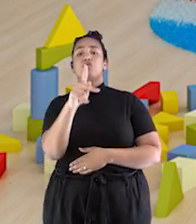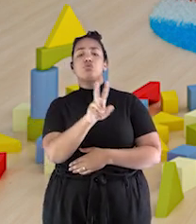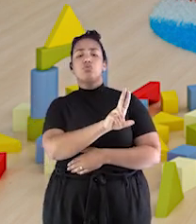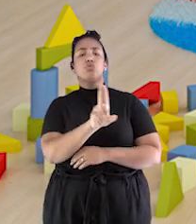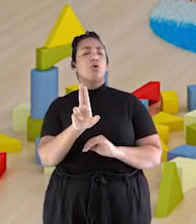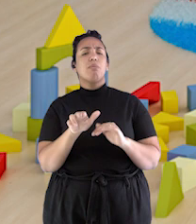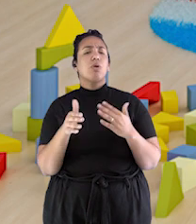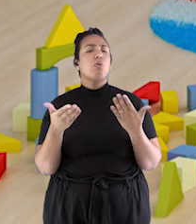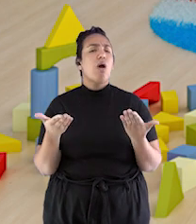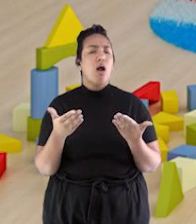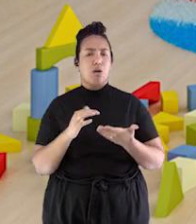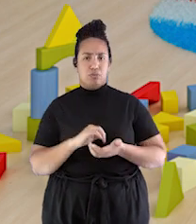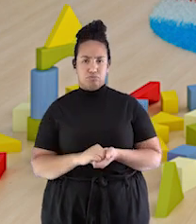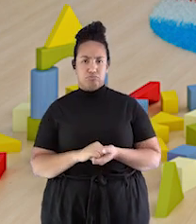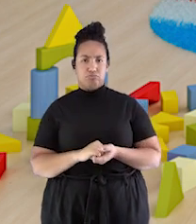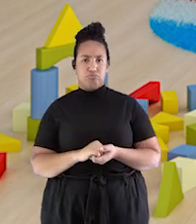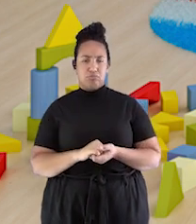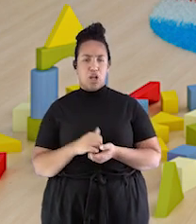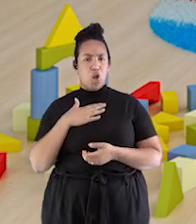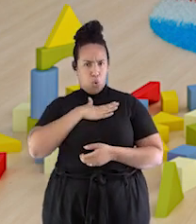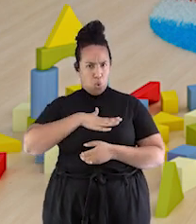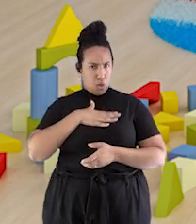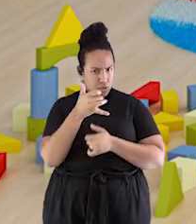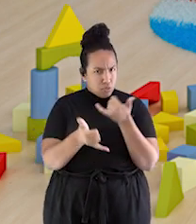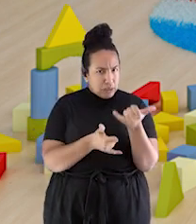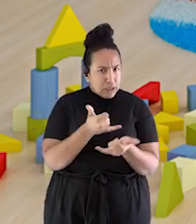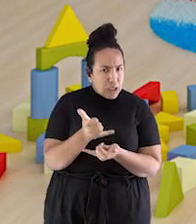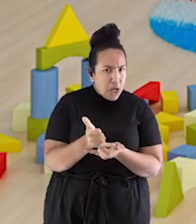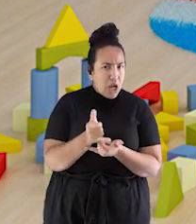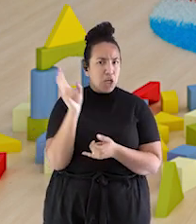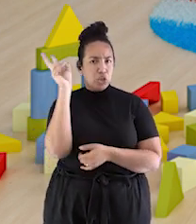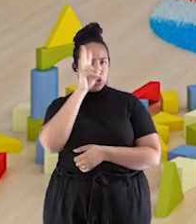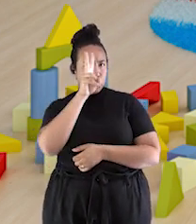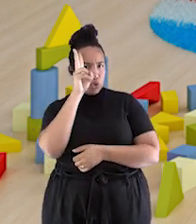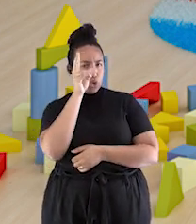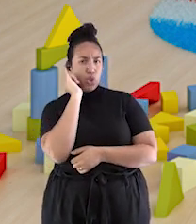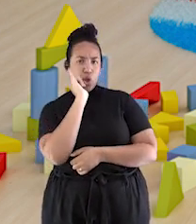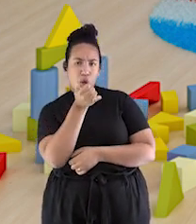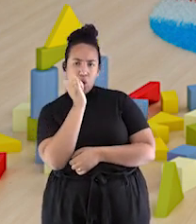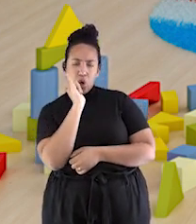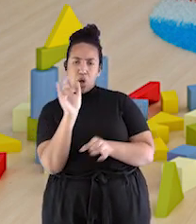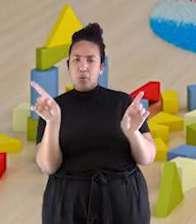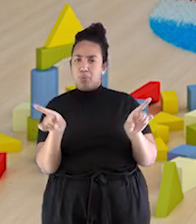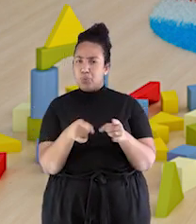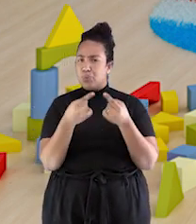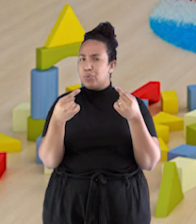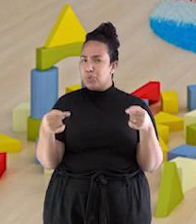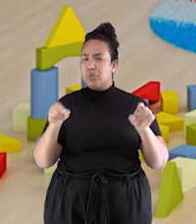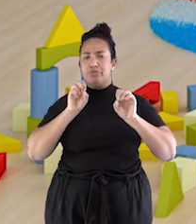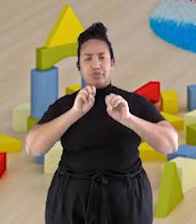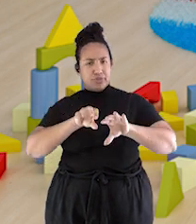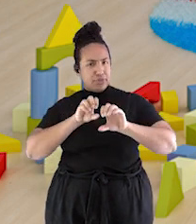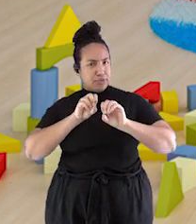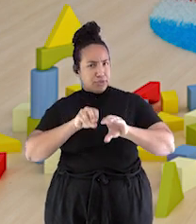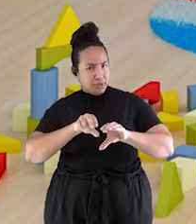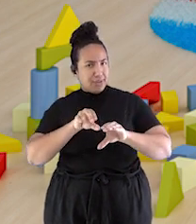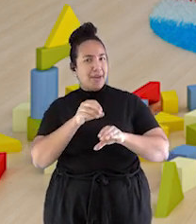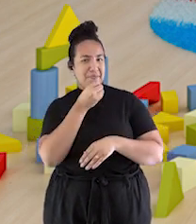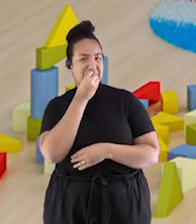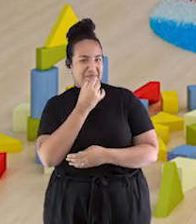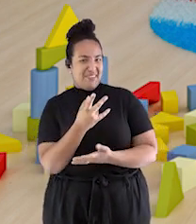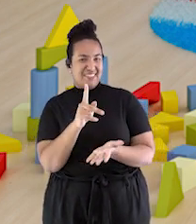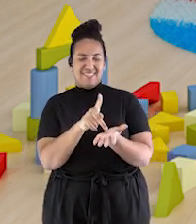que você estuda? Ela gosta de brincar com você? Conta história, te ensina, canta música? É muito bom,